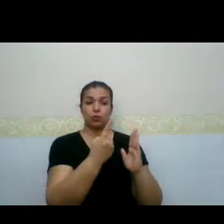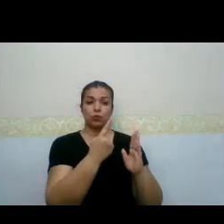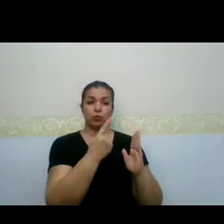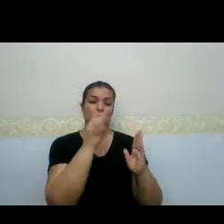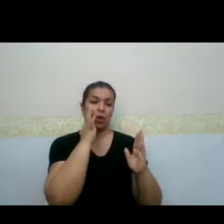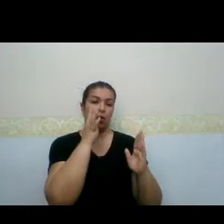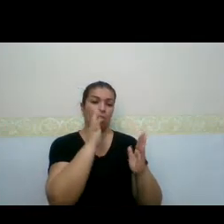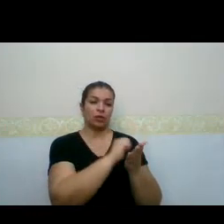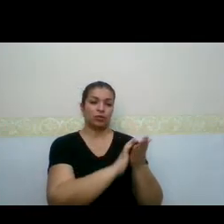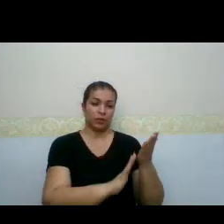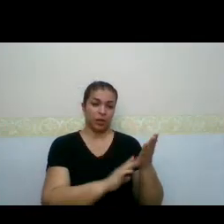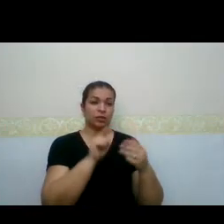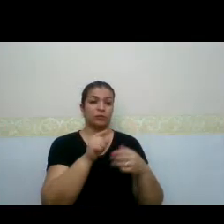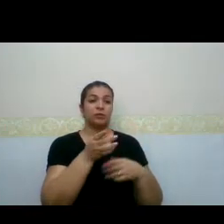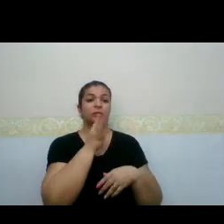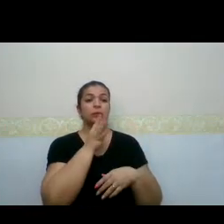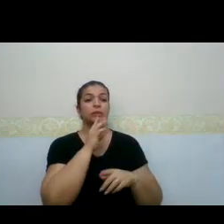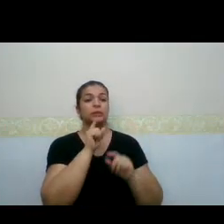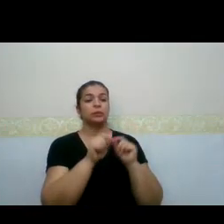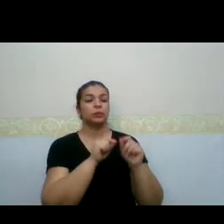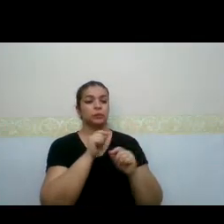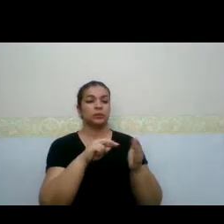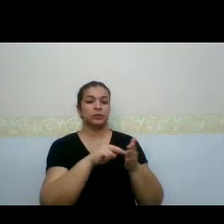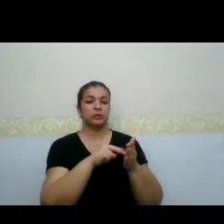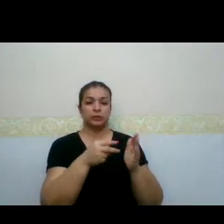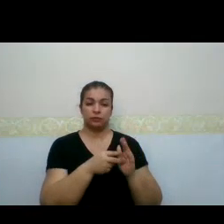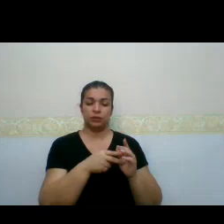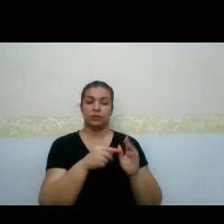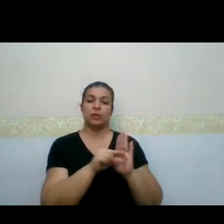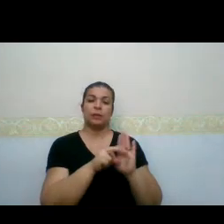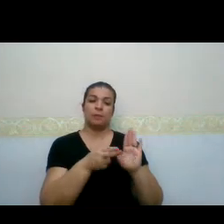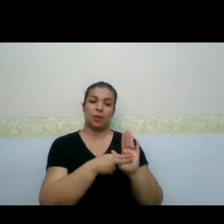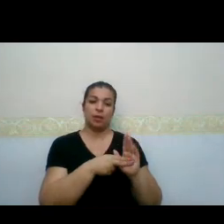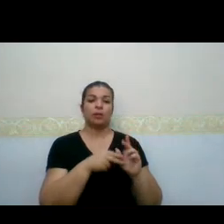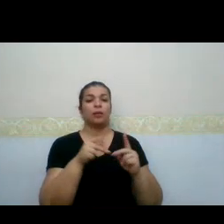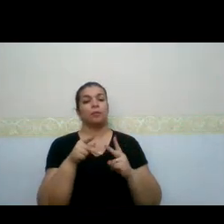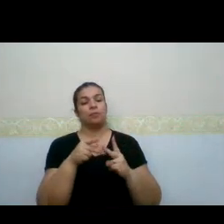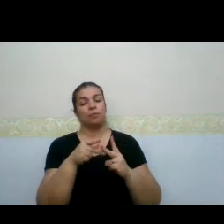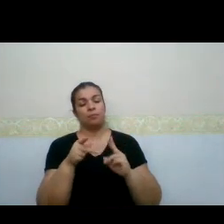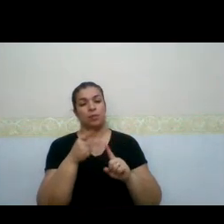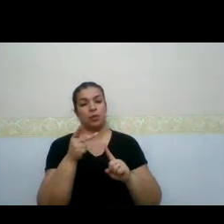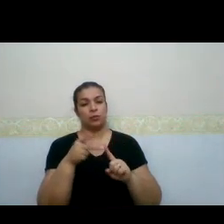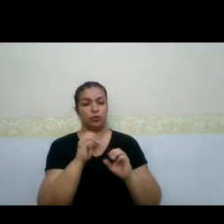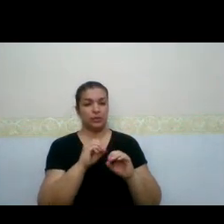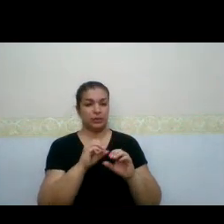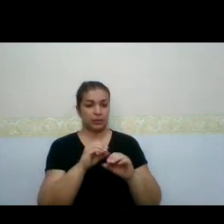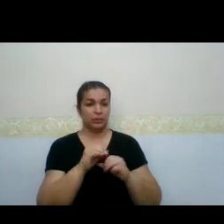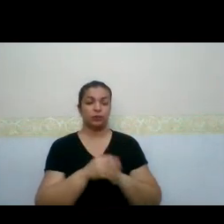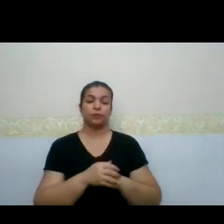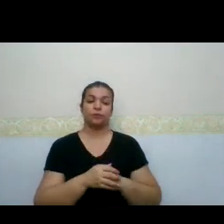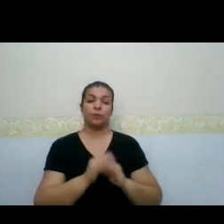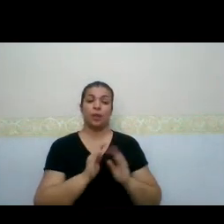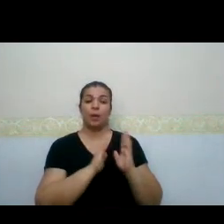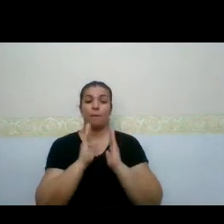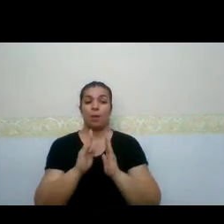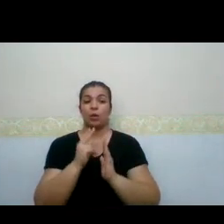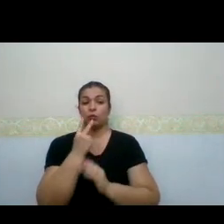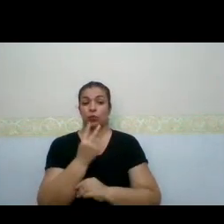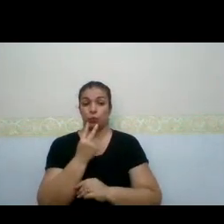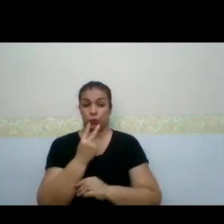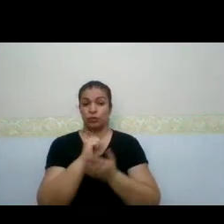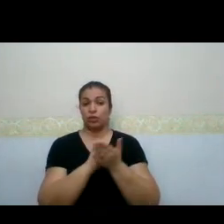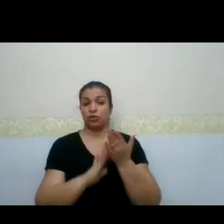Você vai conhecer o significado dos elementos ementa e plano de ensino. Parte 2